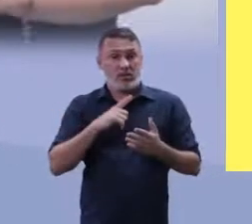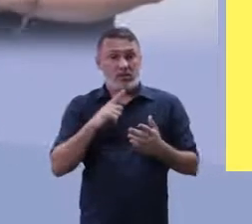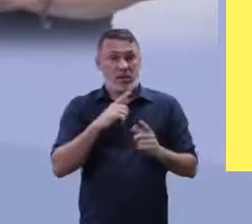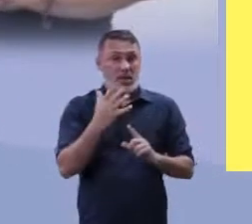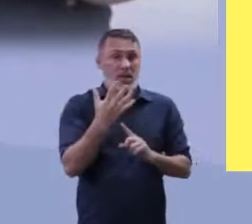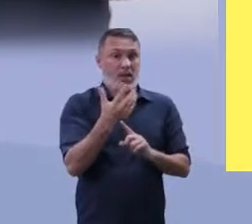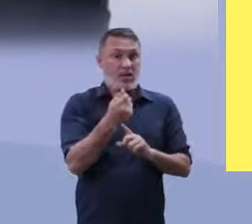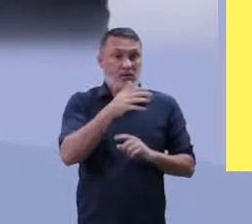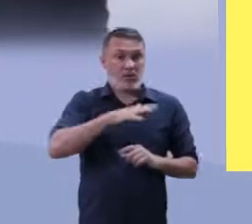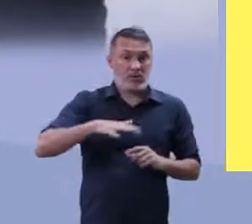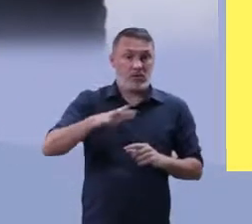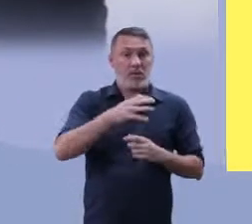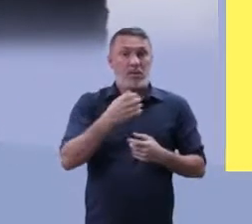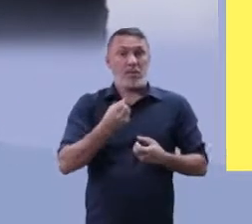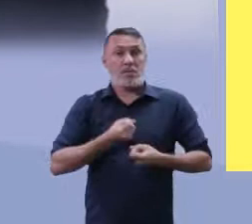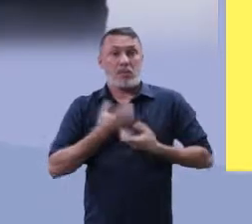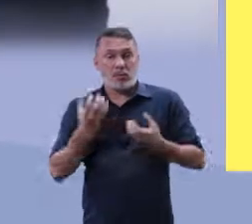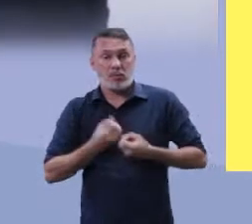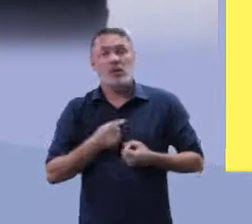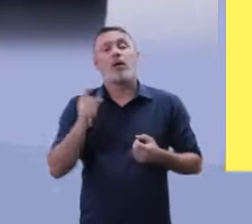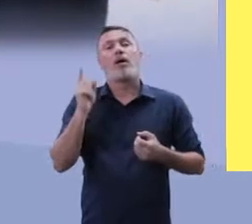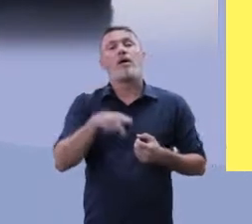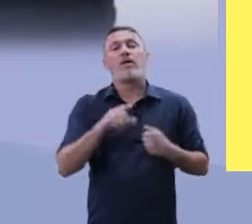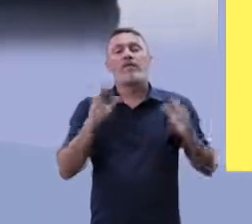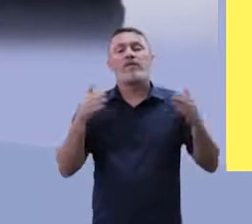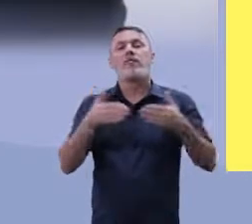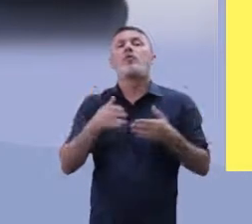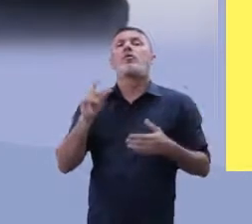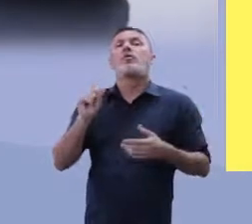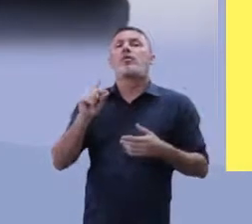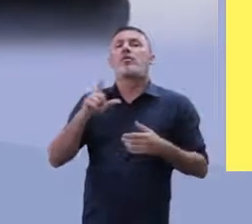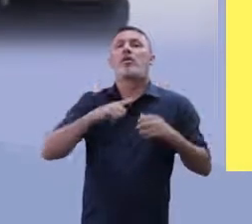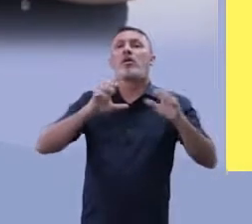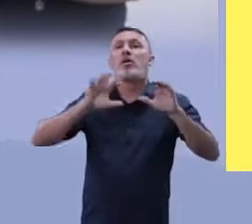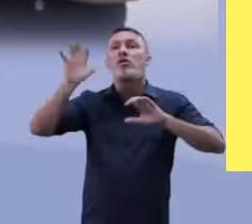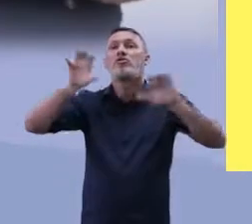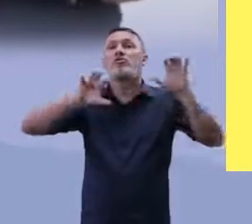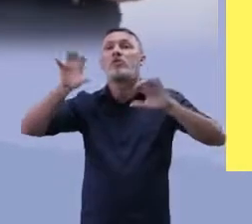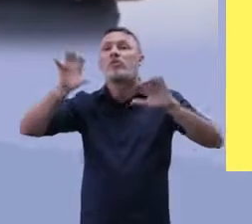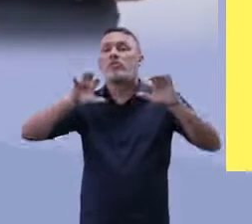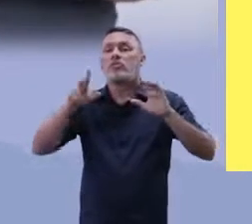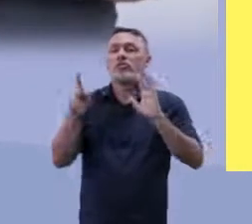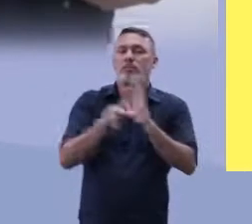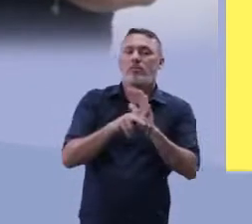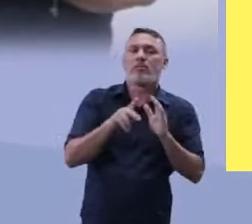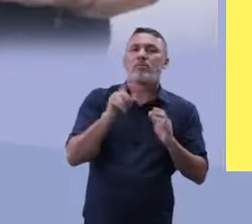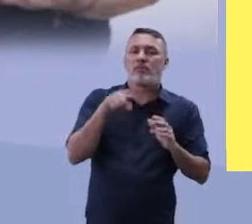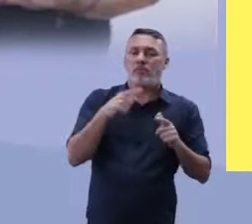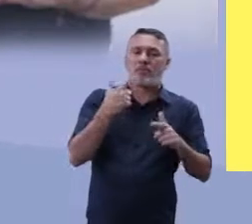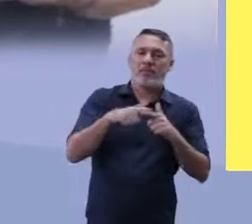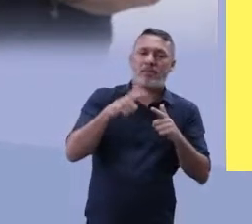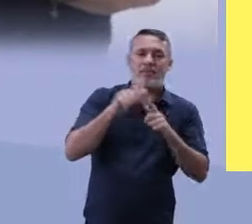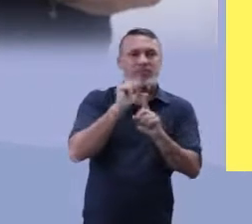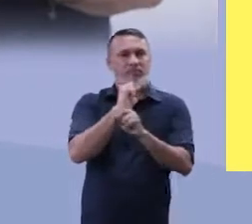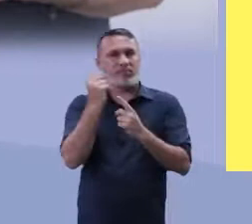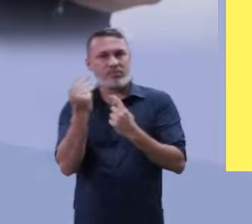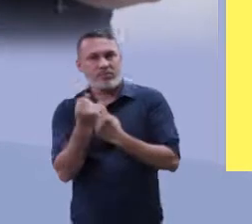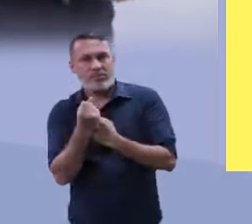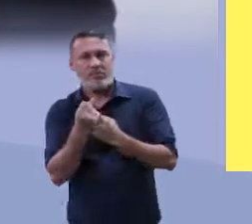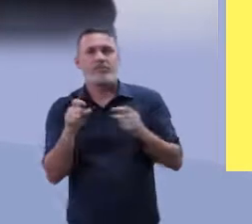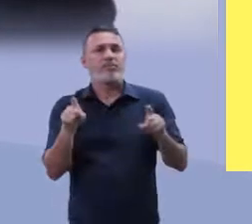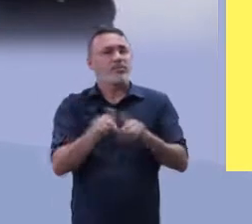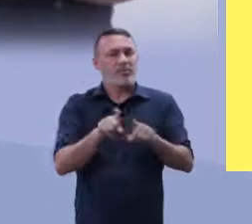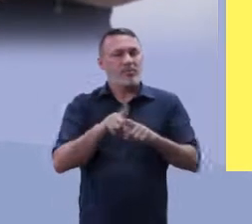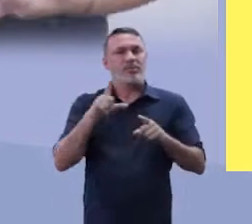produção artística seria feita com base nas regiões e seus problemas